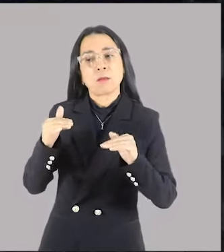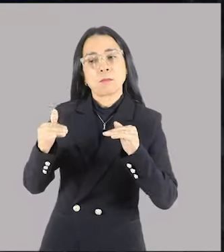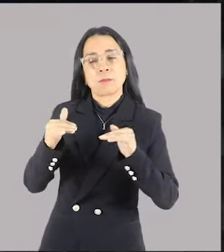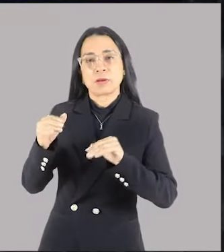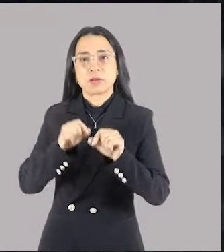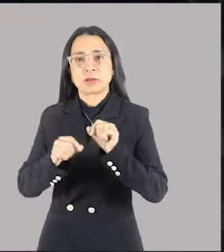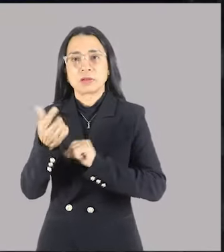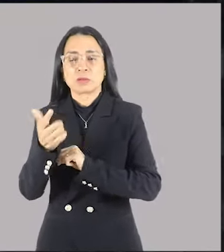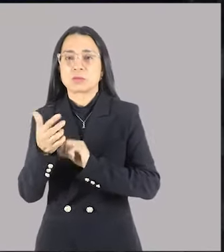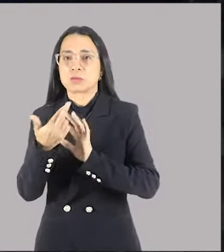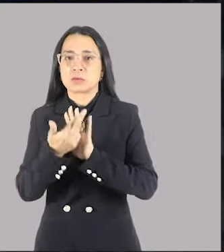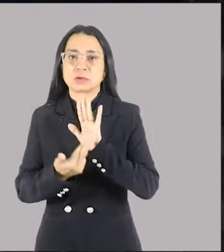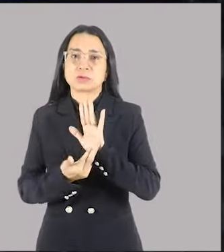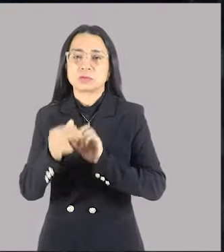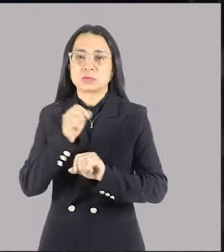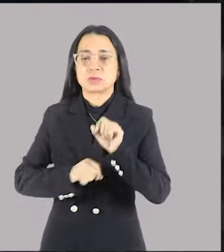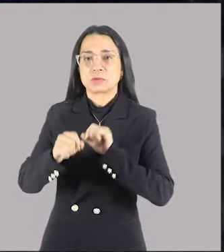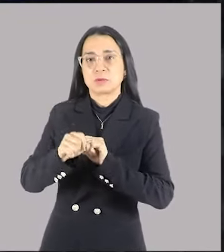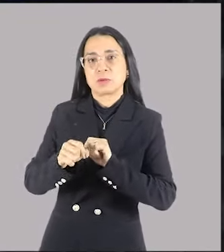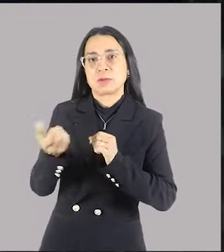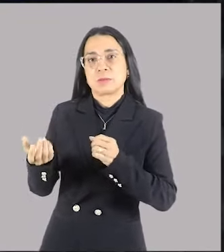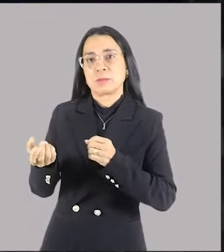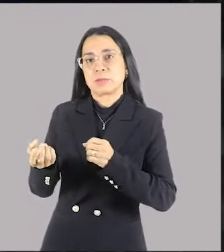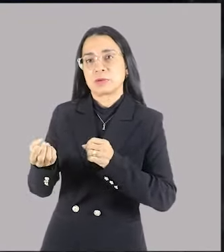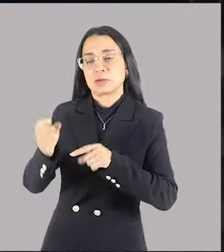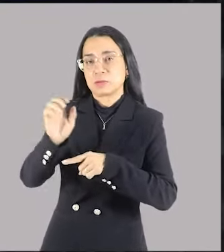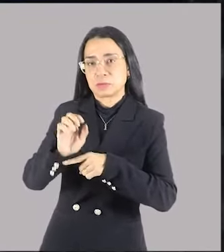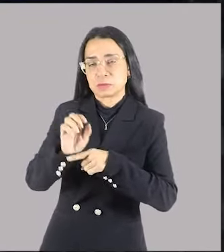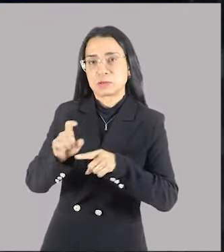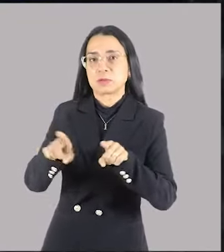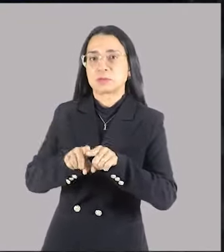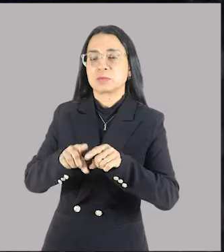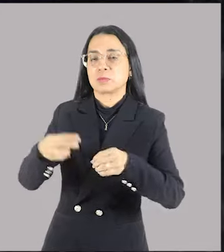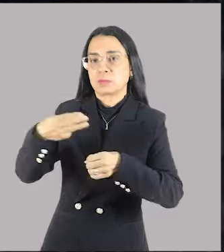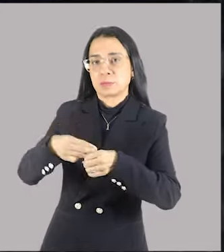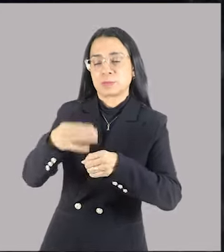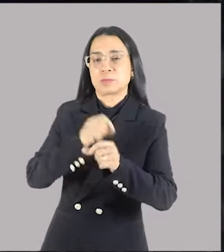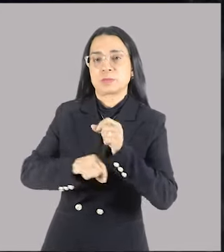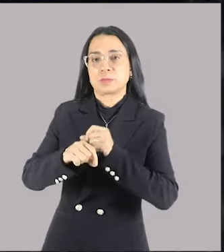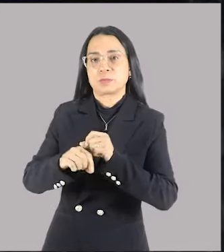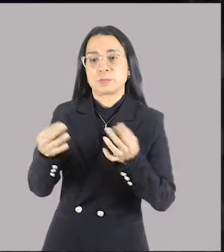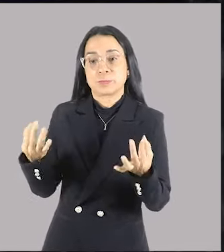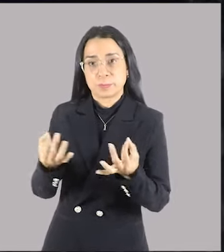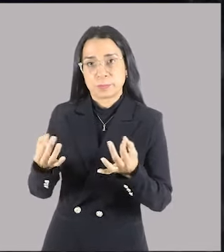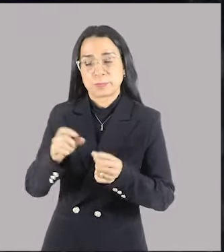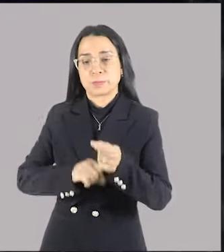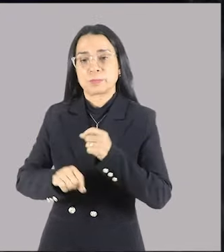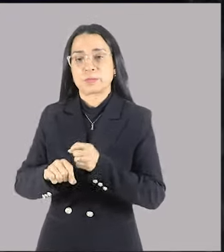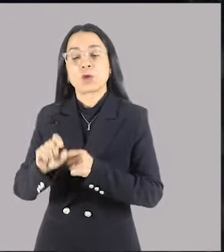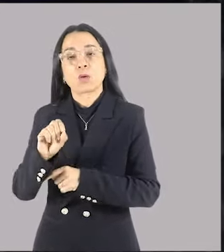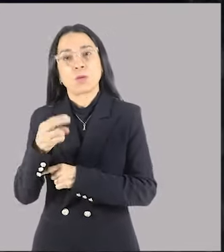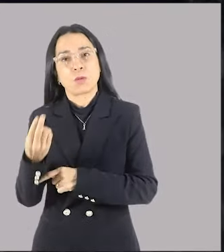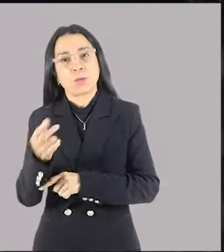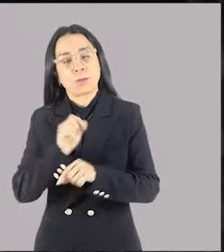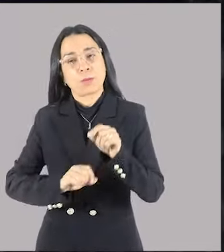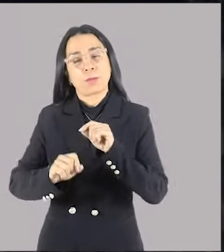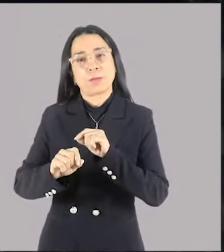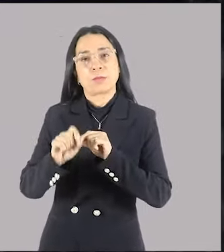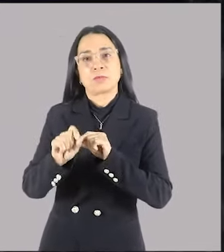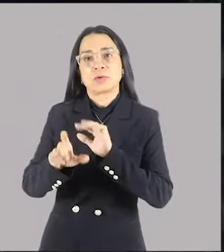houver regime próprio para os servidores públicos estaduais e municipais perfeito ou naqueles casos em que a